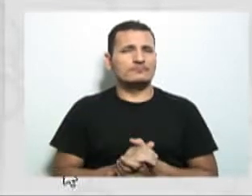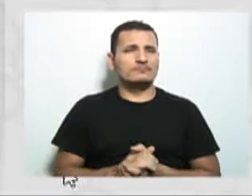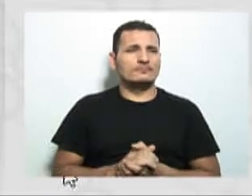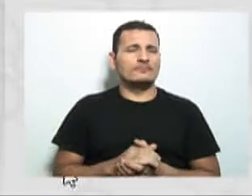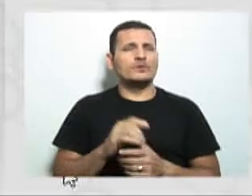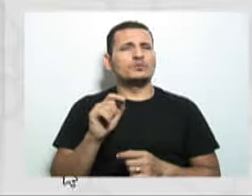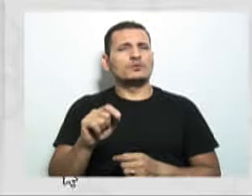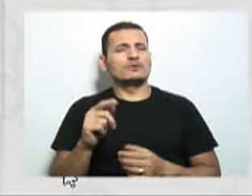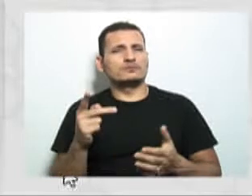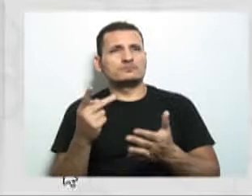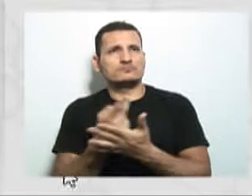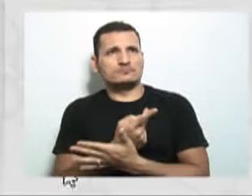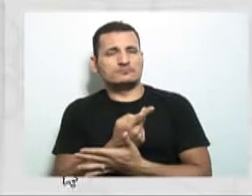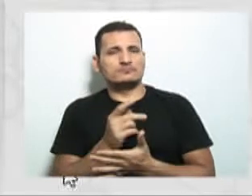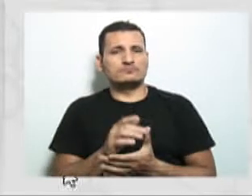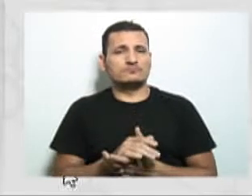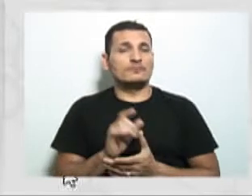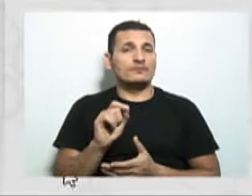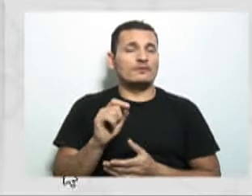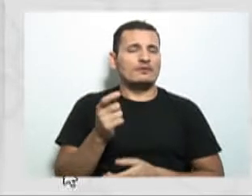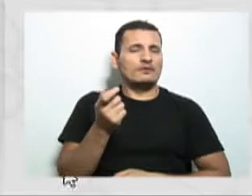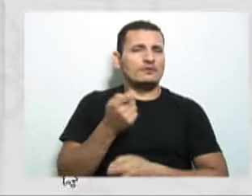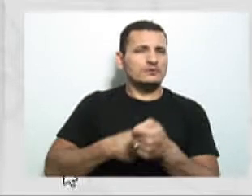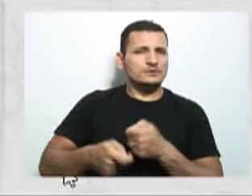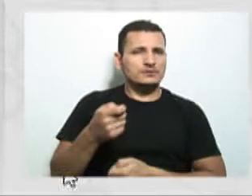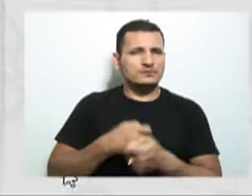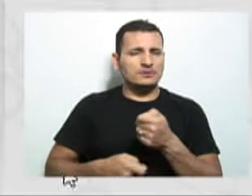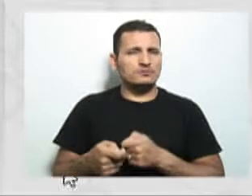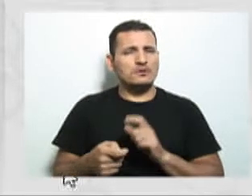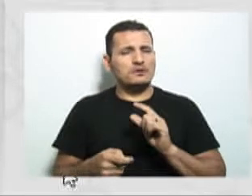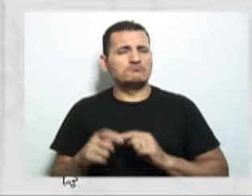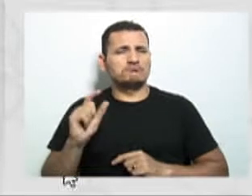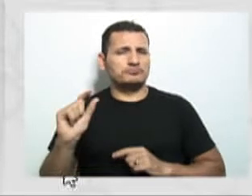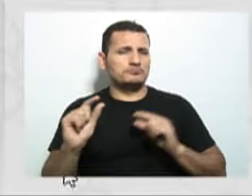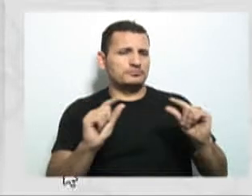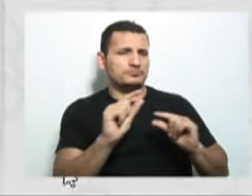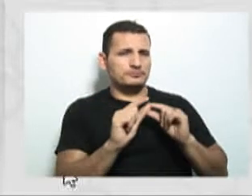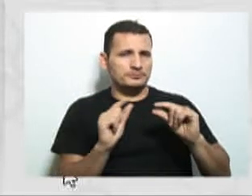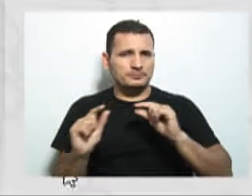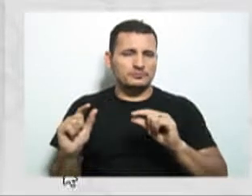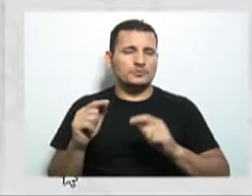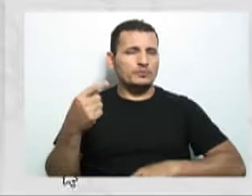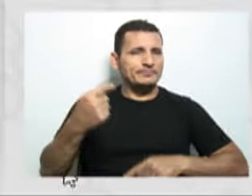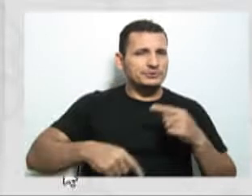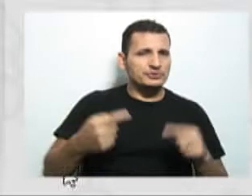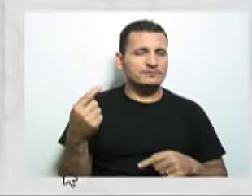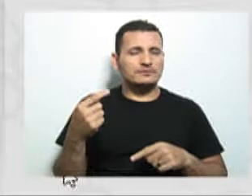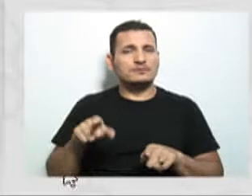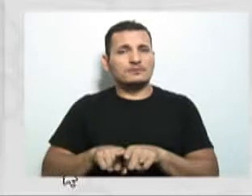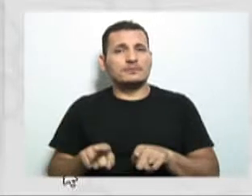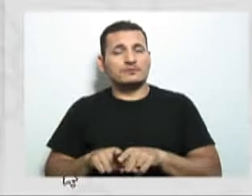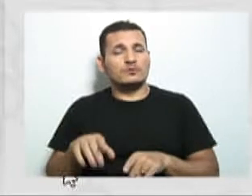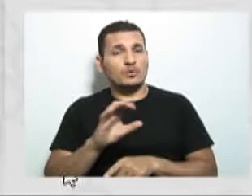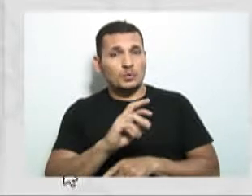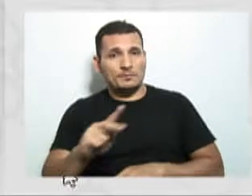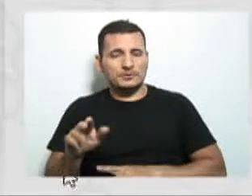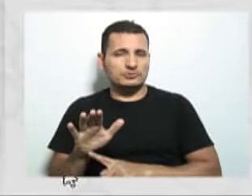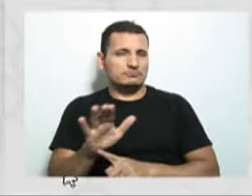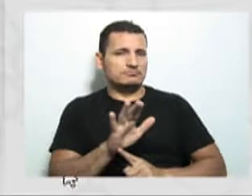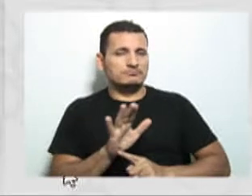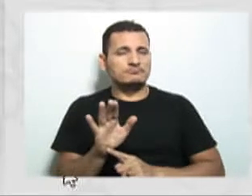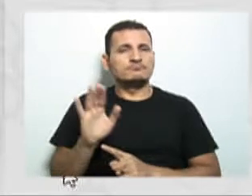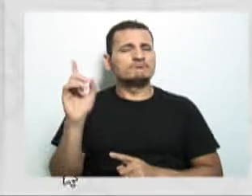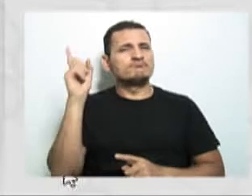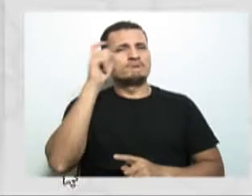que acontece é que as negociações são um pouco de cada coisa, tanto competitiva como cooperativa. É difícil imaginar, então,